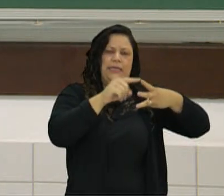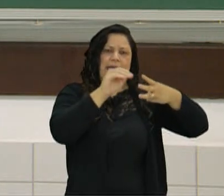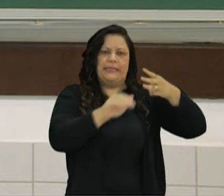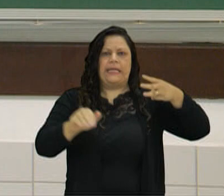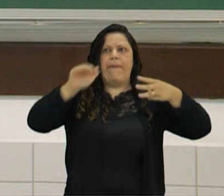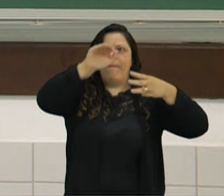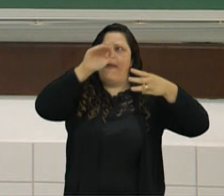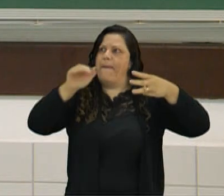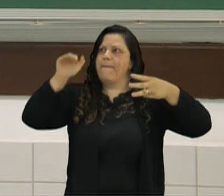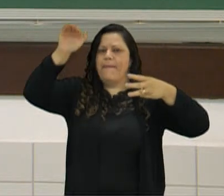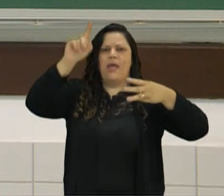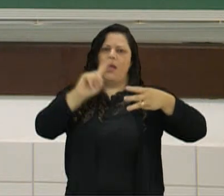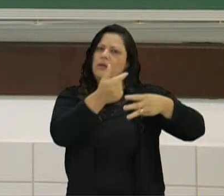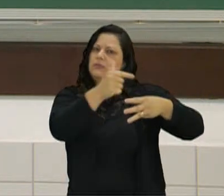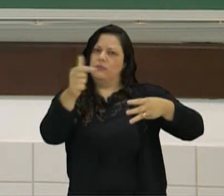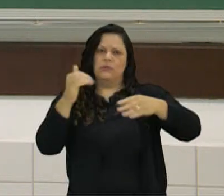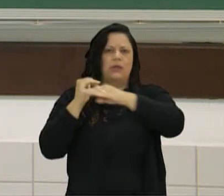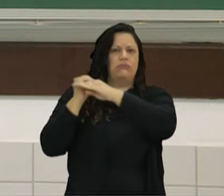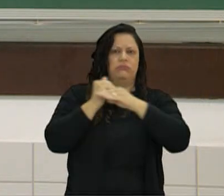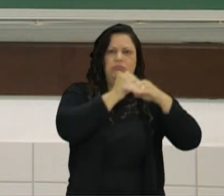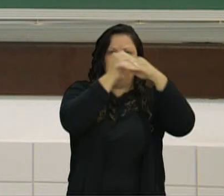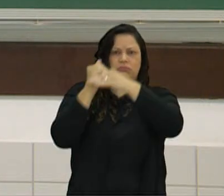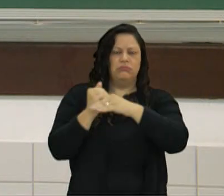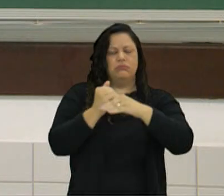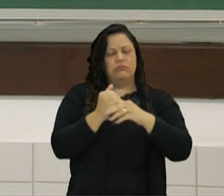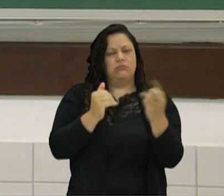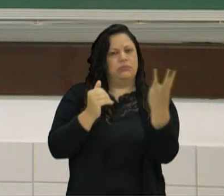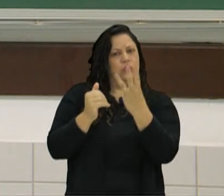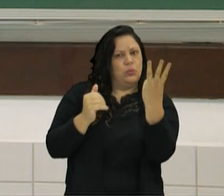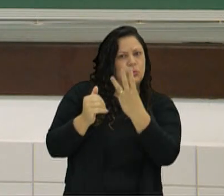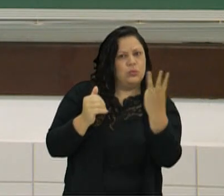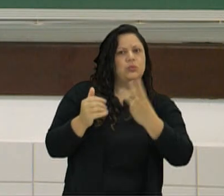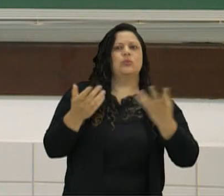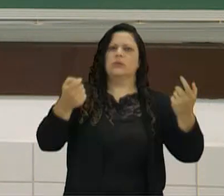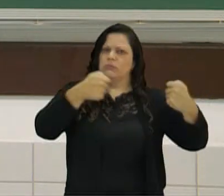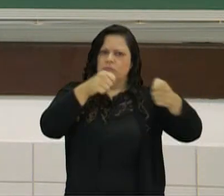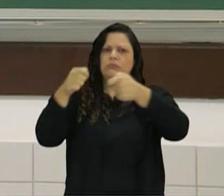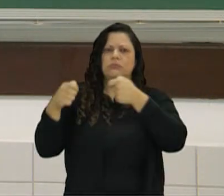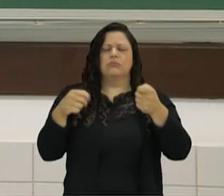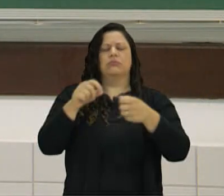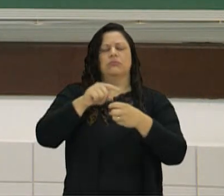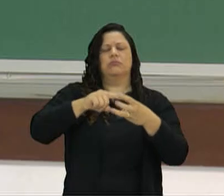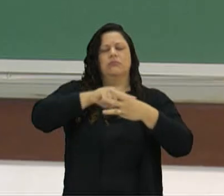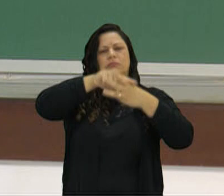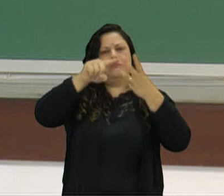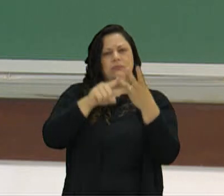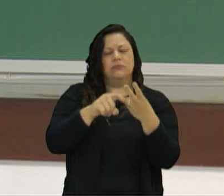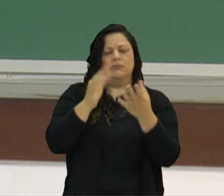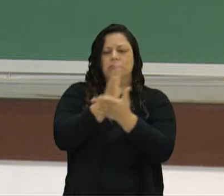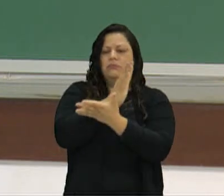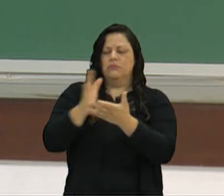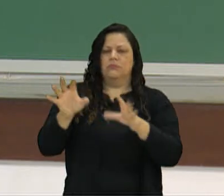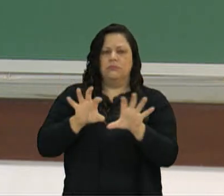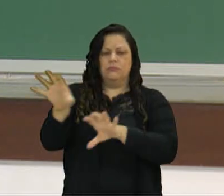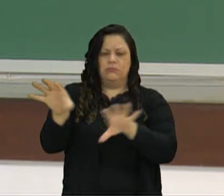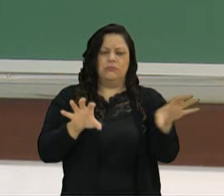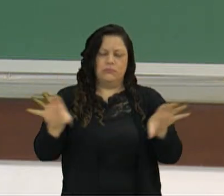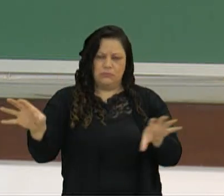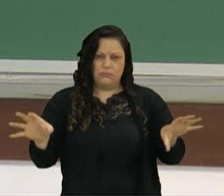ao judiciário, ao legislativo. O poder legislativo necessita também da execução, da